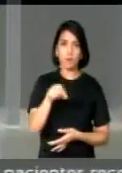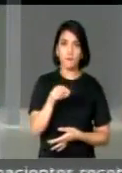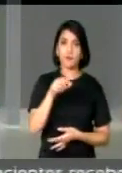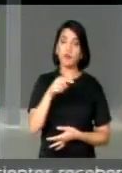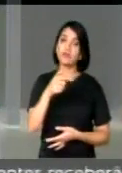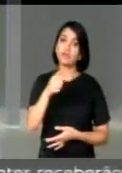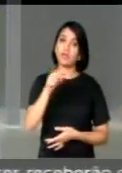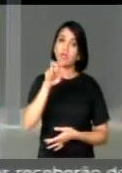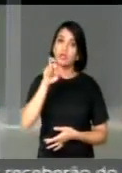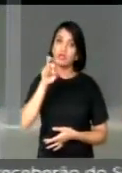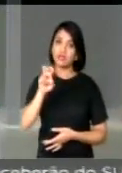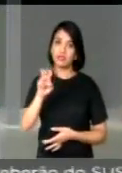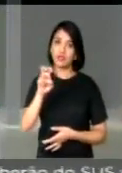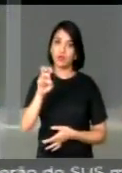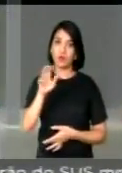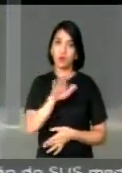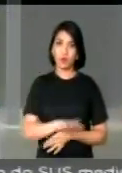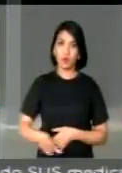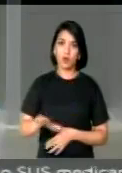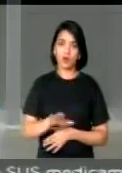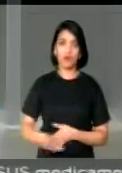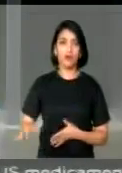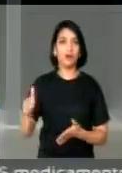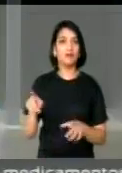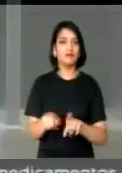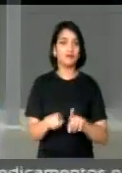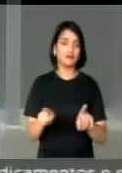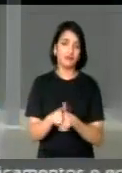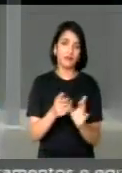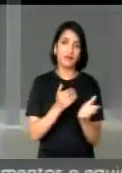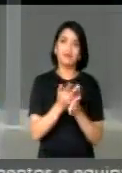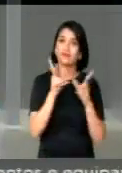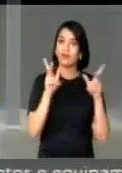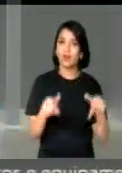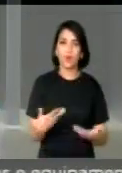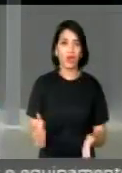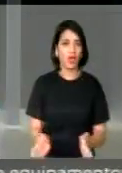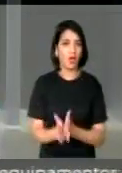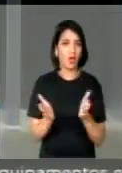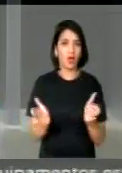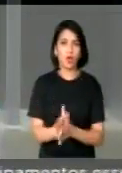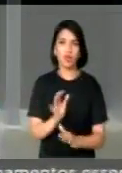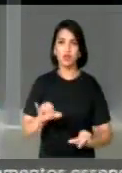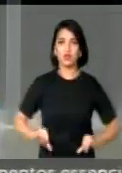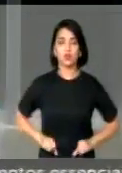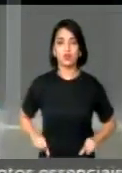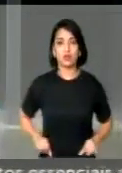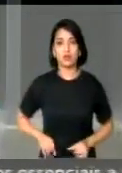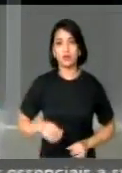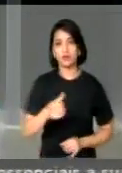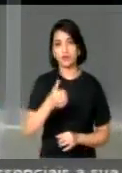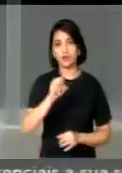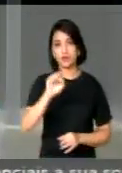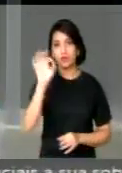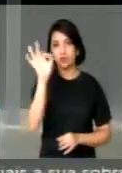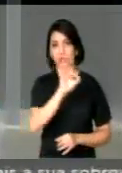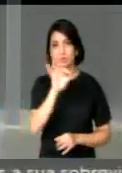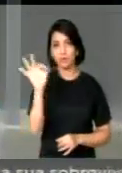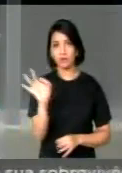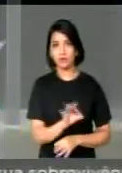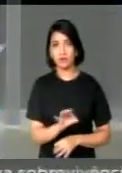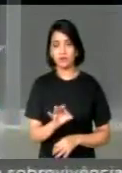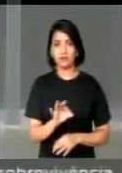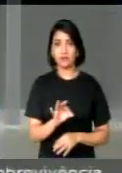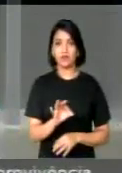5.075 crianças entraram nessa triste situação. 18% mais em vez da redução que